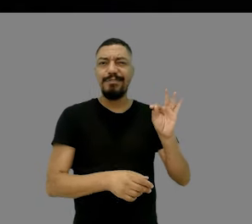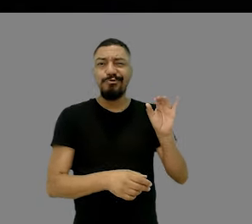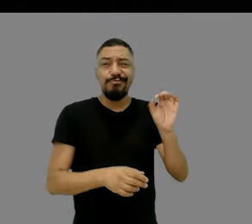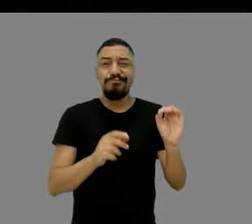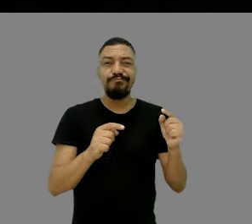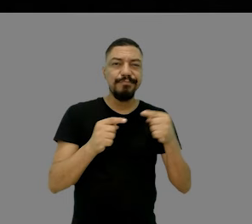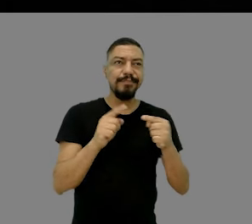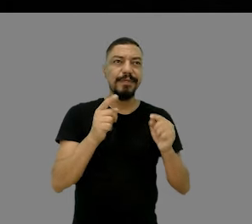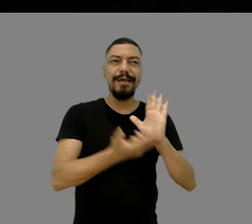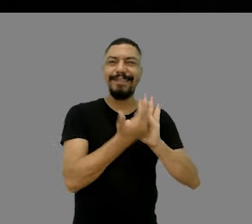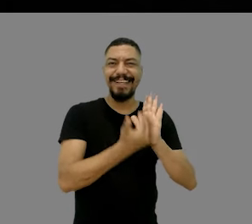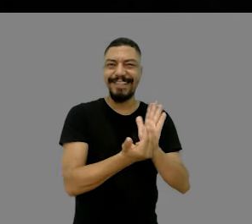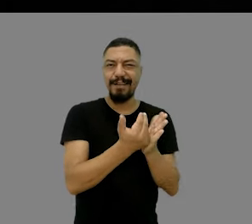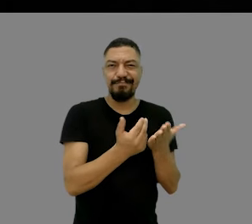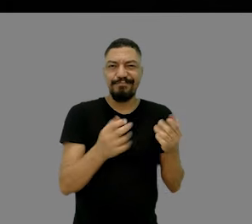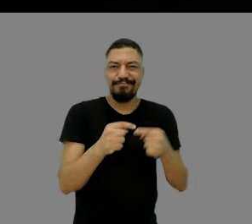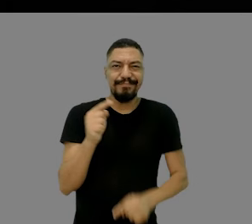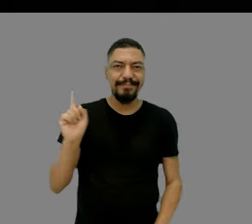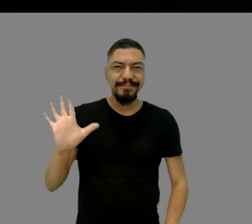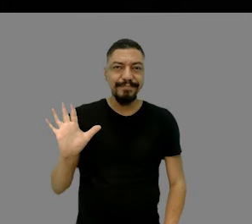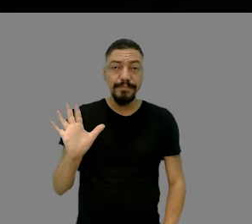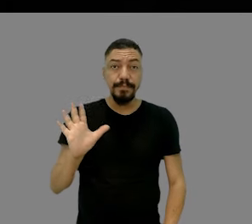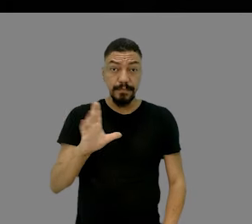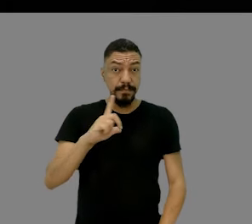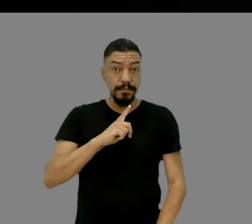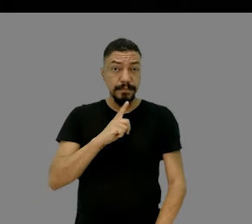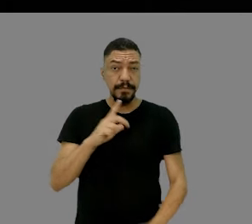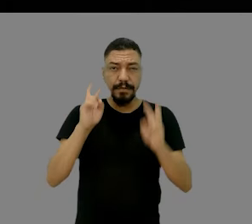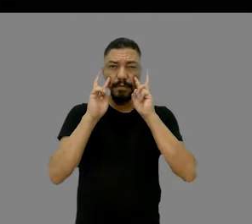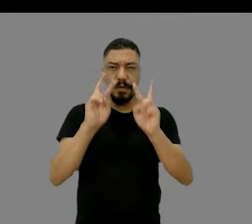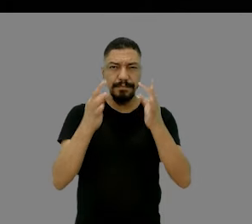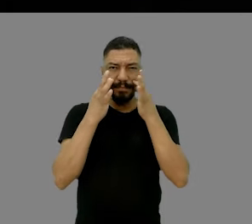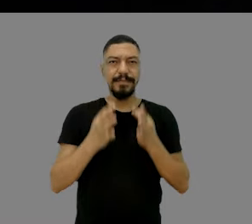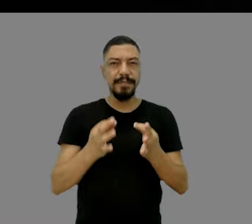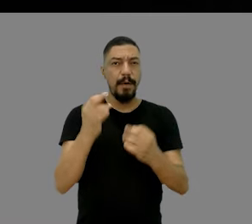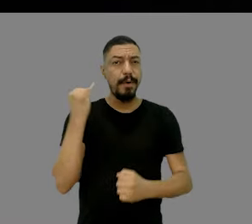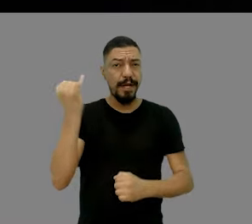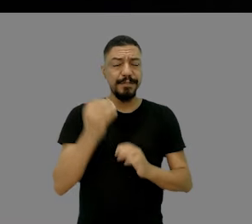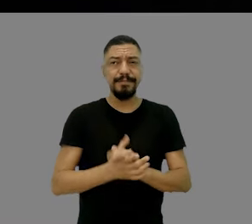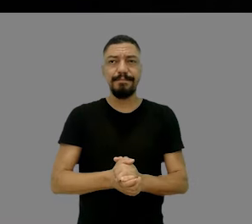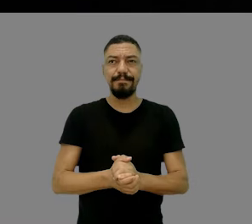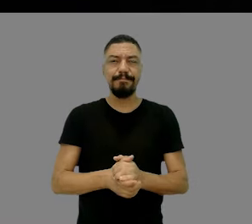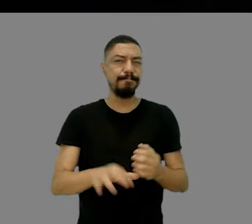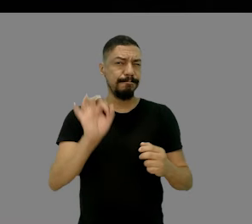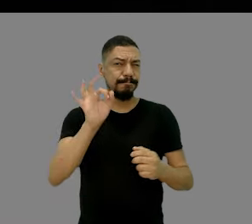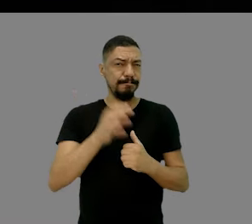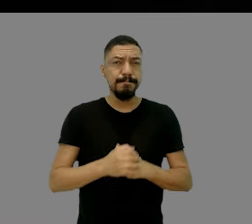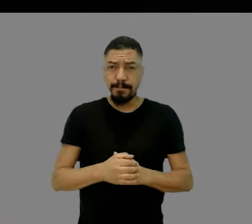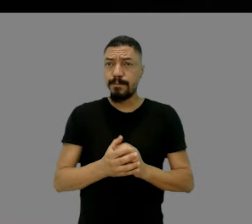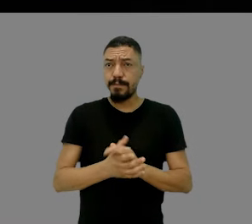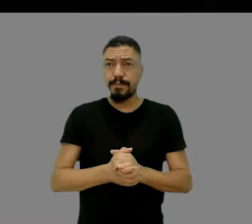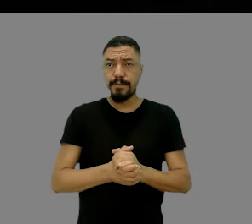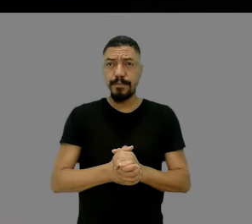atento, assim. Massa. Isso... que aconteceu isso, né? Que, eu tava muito mais rigoroso e tentar colocar certinho, mas,